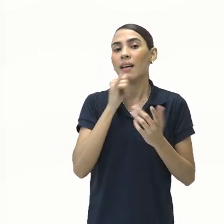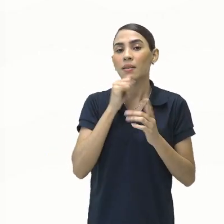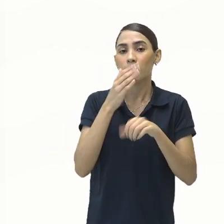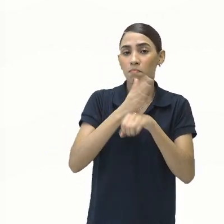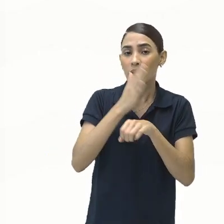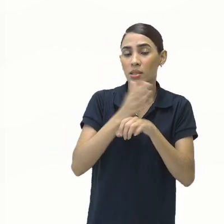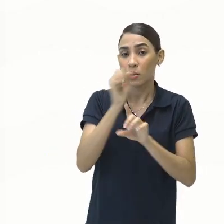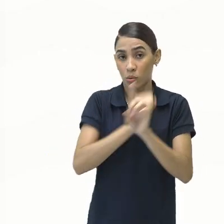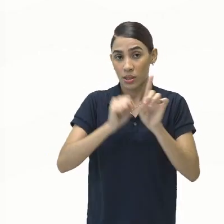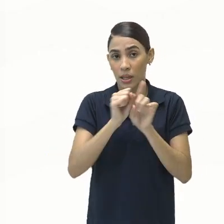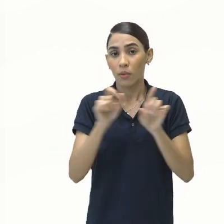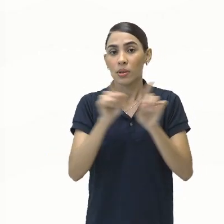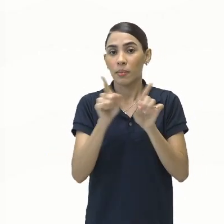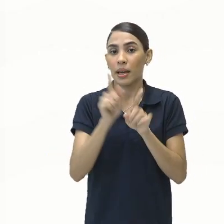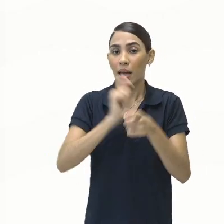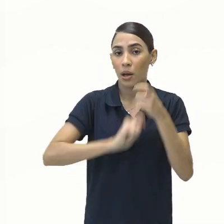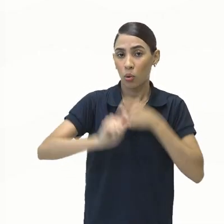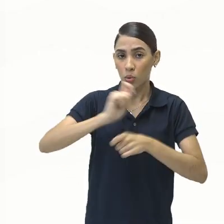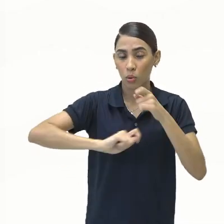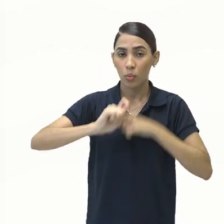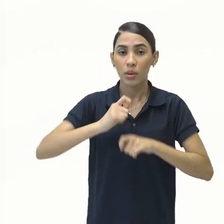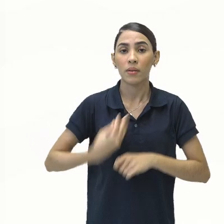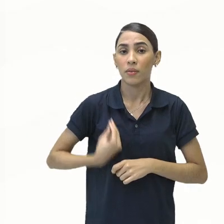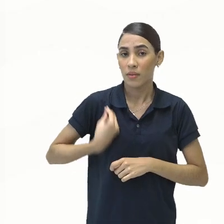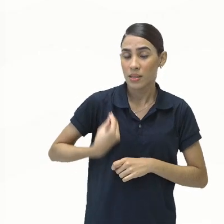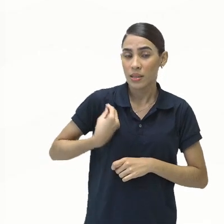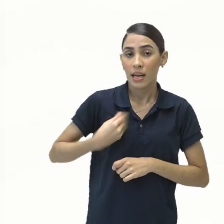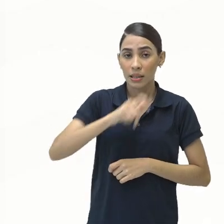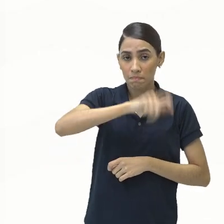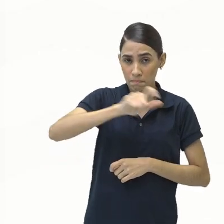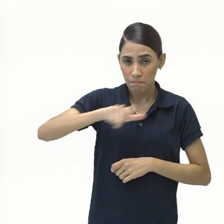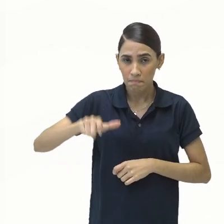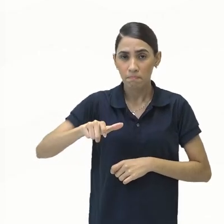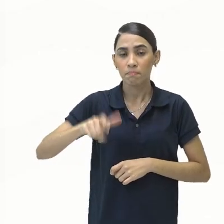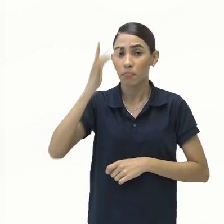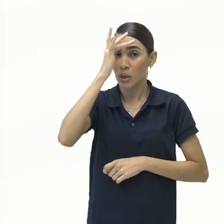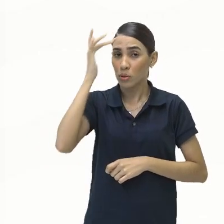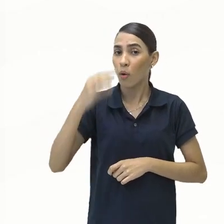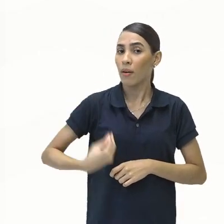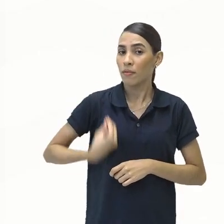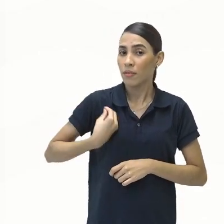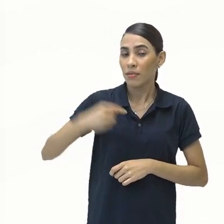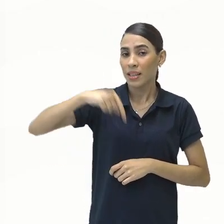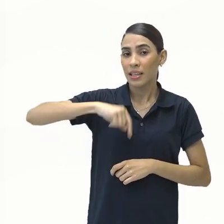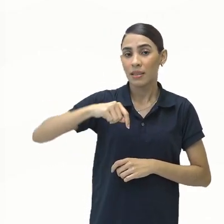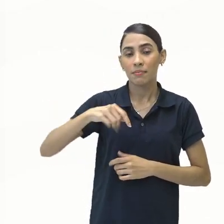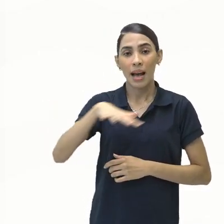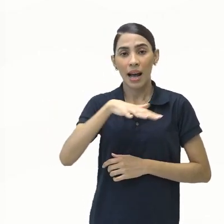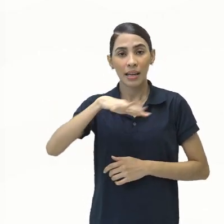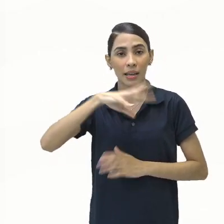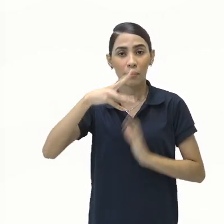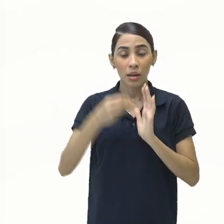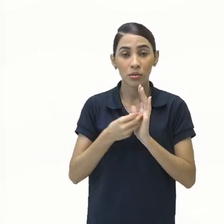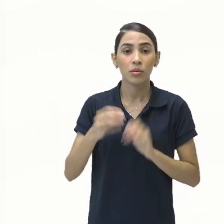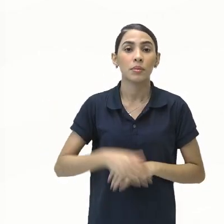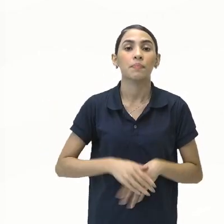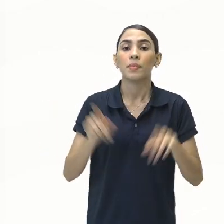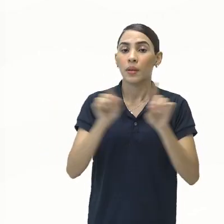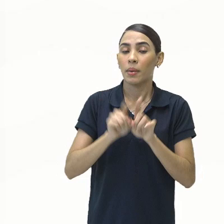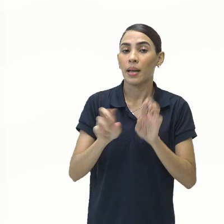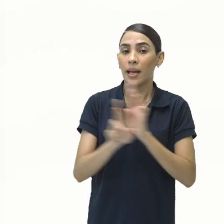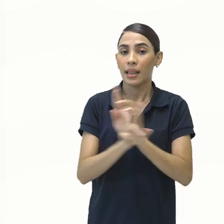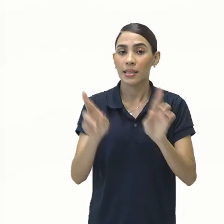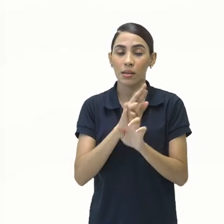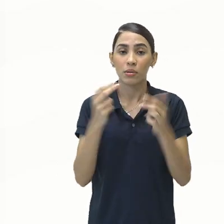e econômica vivenciada pelas pessoas que vivem aqui na Amazônia. Outro ponto é que essas relações de